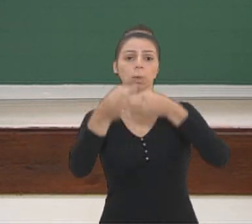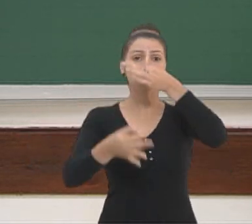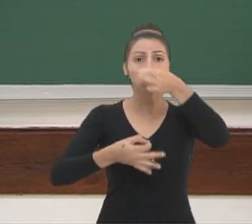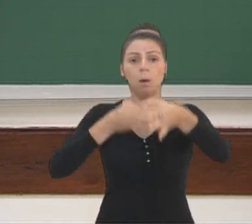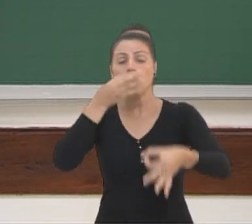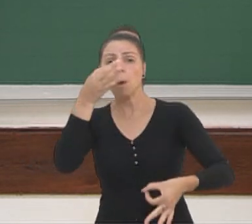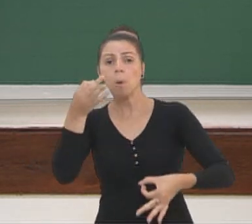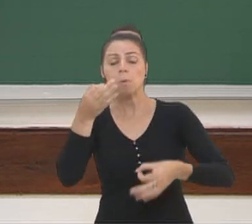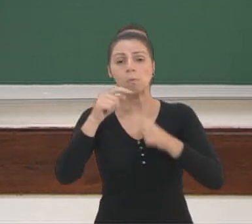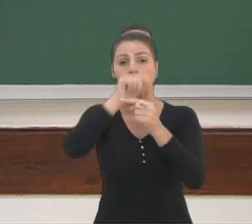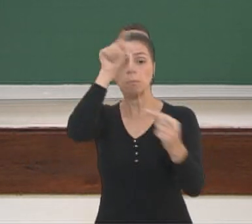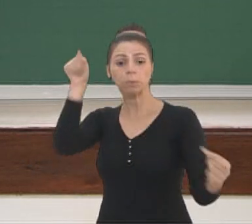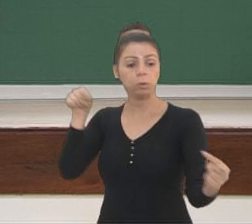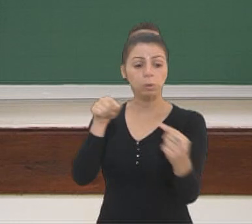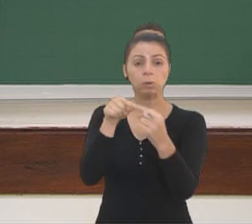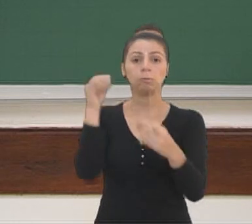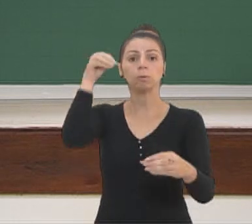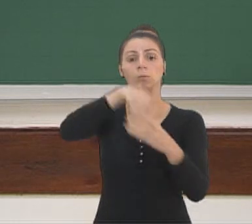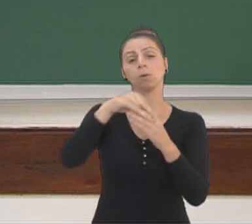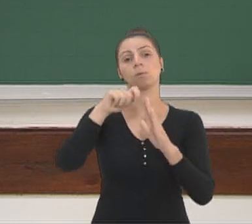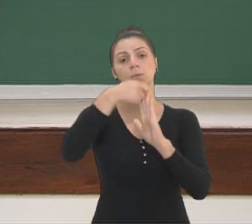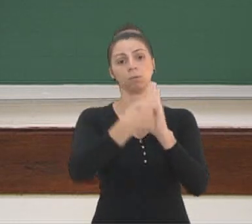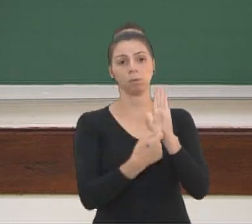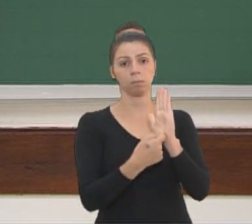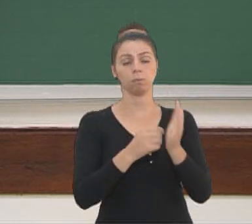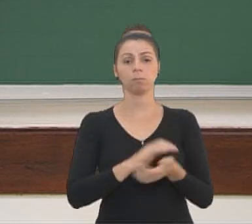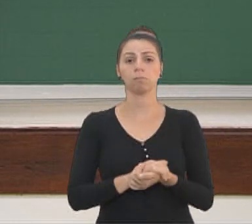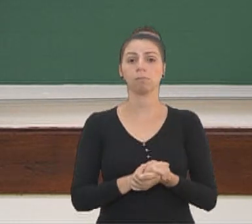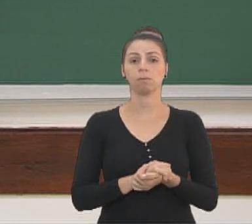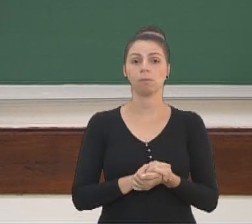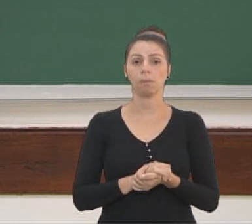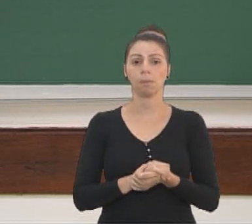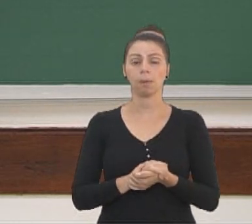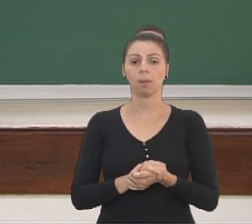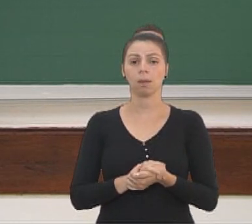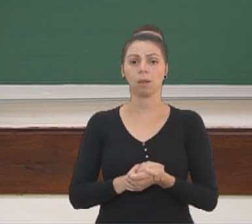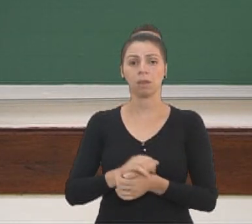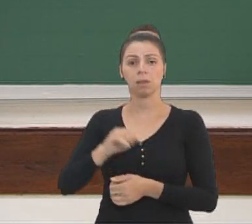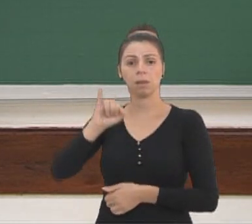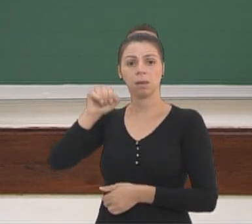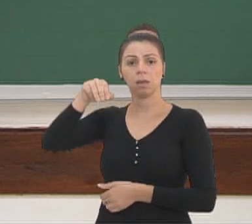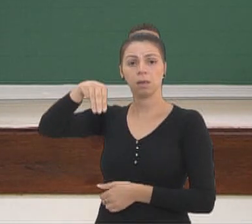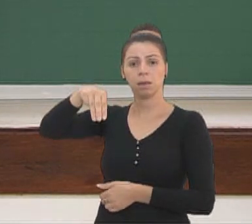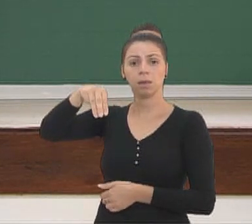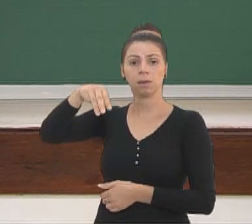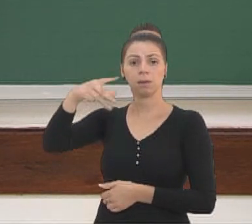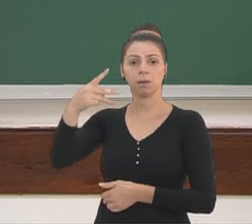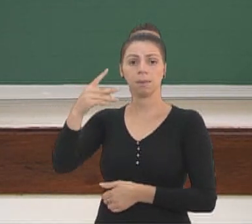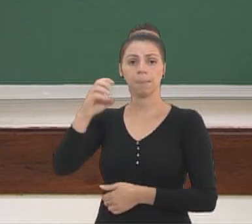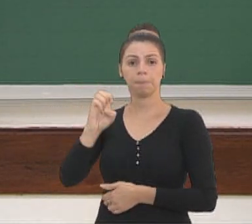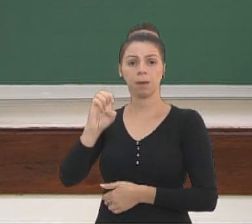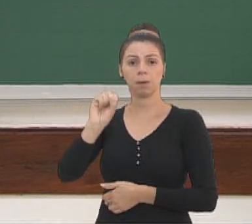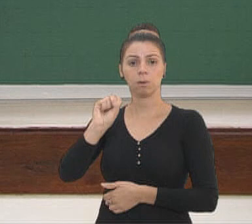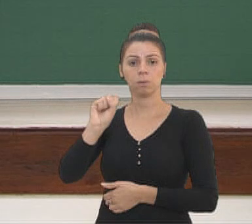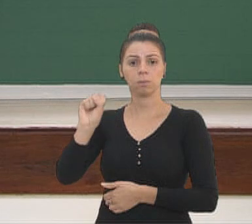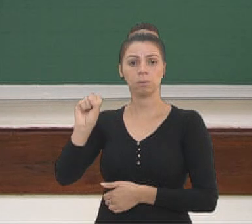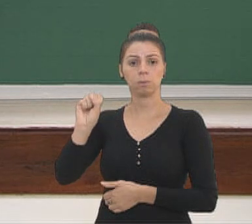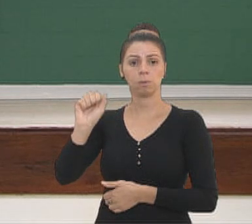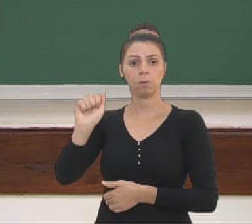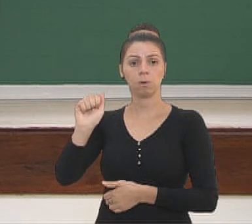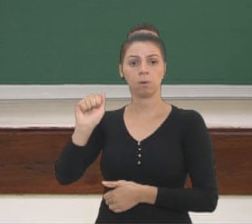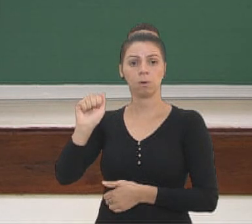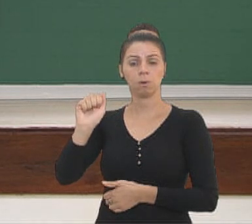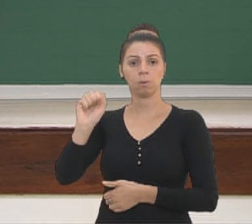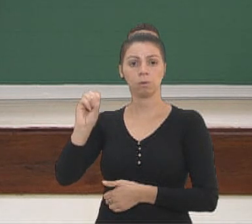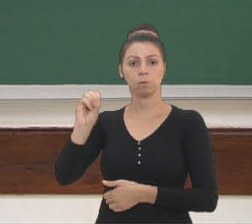objetividade maior dentro do texto. Impessoalidade, que é uma relação aí com a objetividade, então uso aí